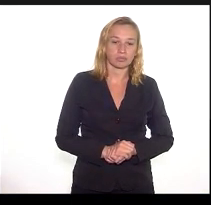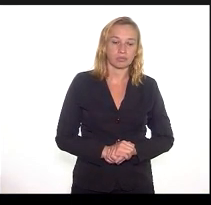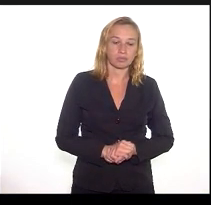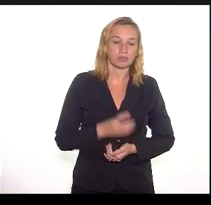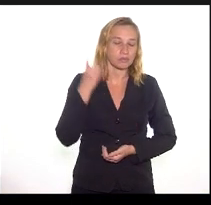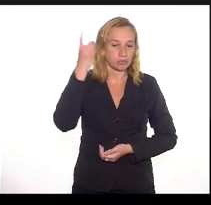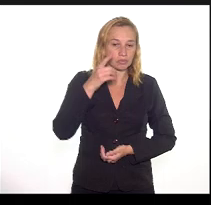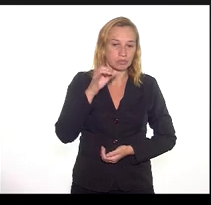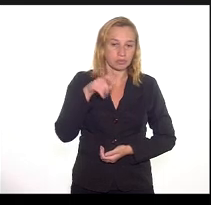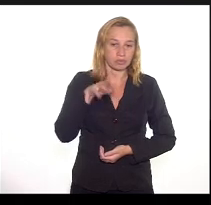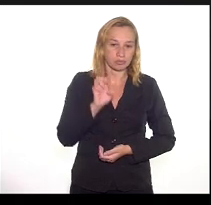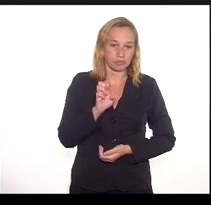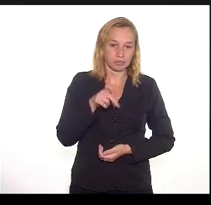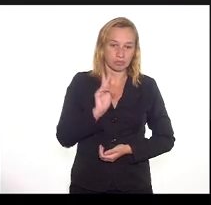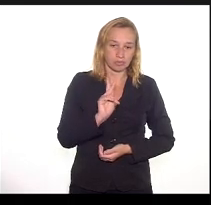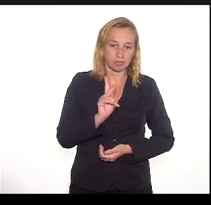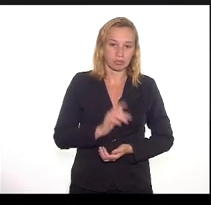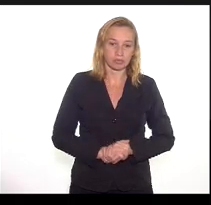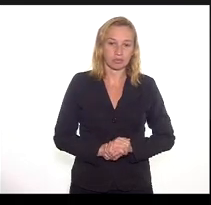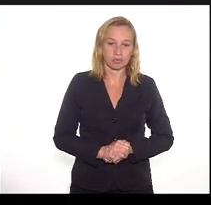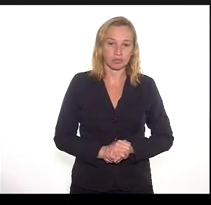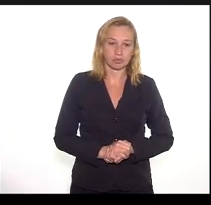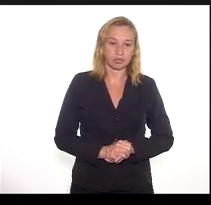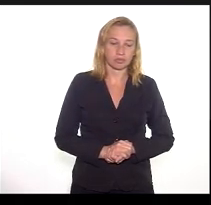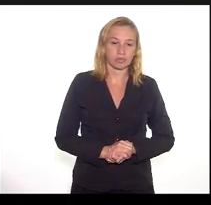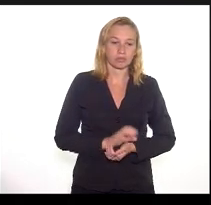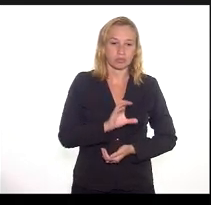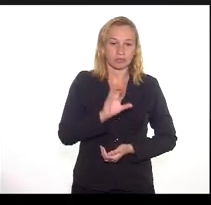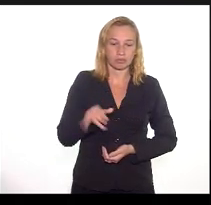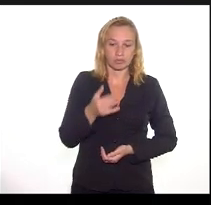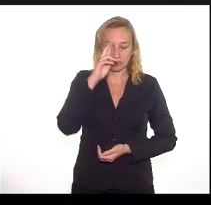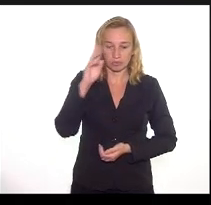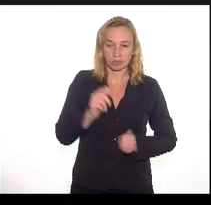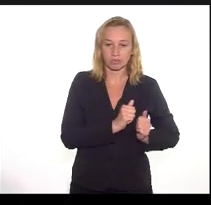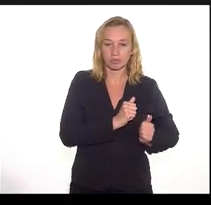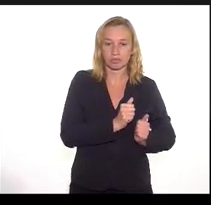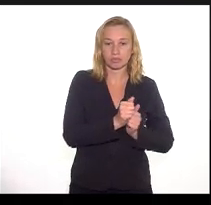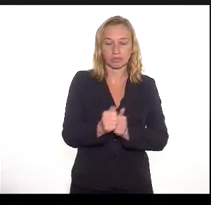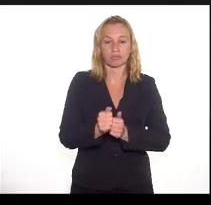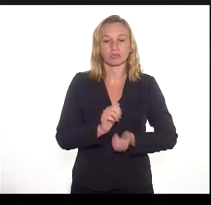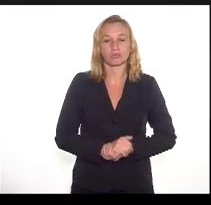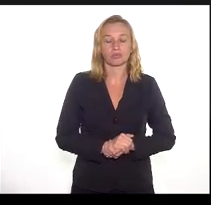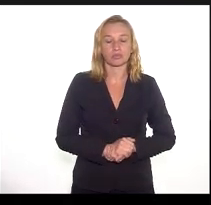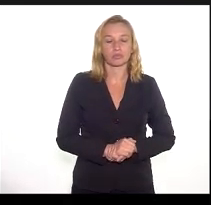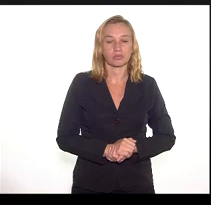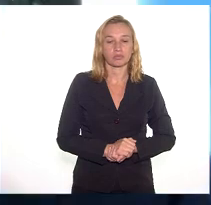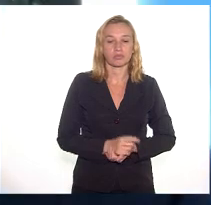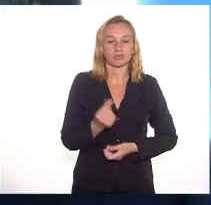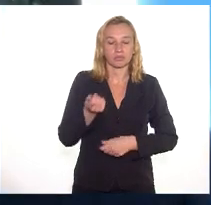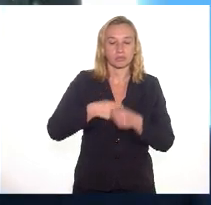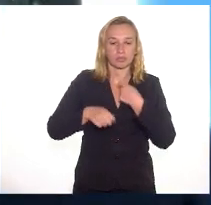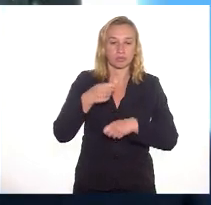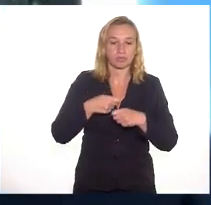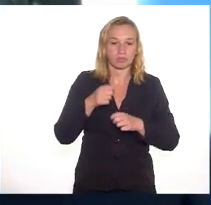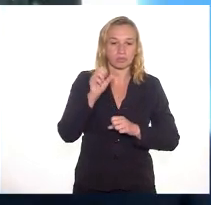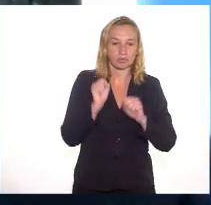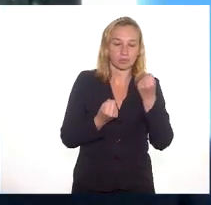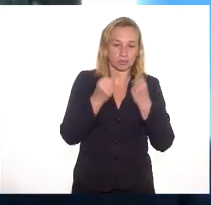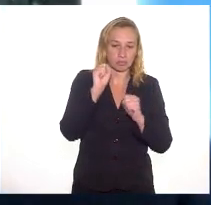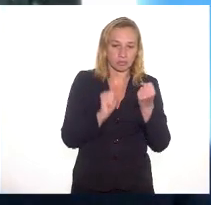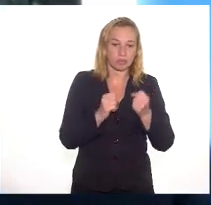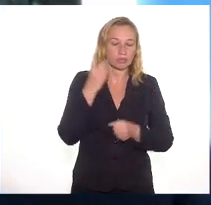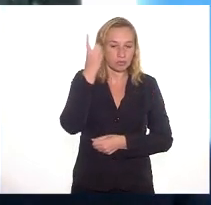Deputado Alexandre Kinoplock. Eu vou parecer a CCJ, presidente. Pela Economia, Indústria e Comércio, deputado Noel